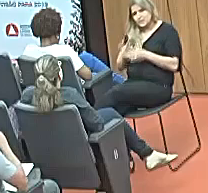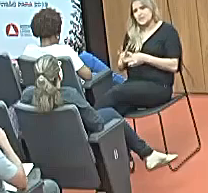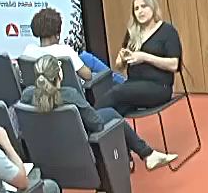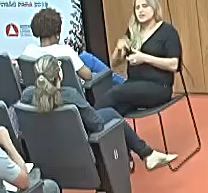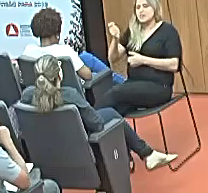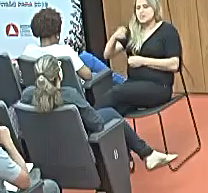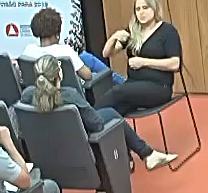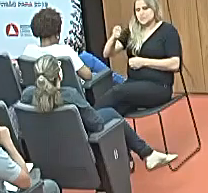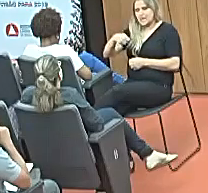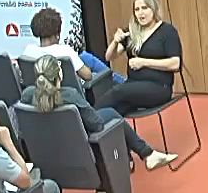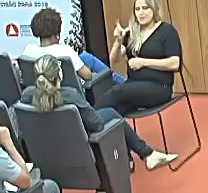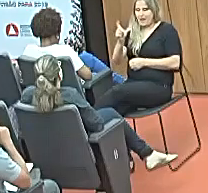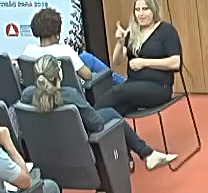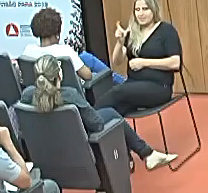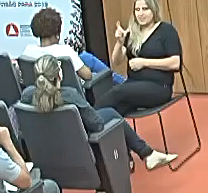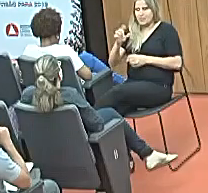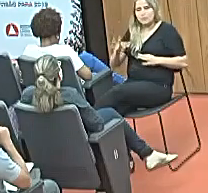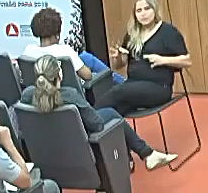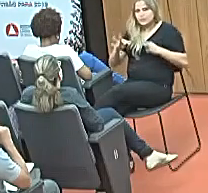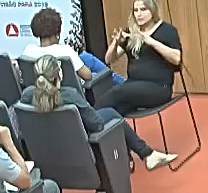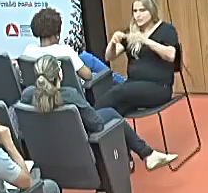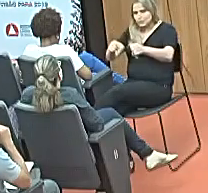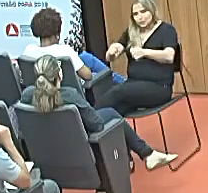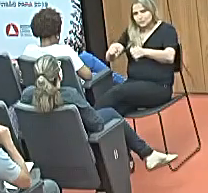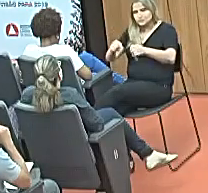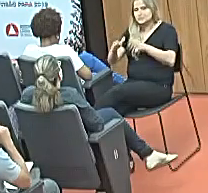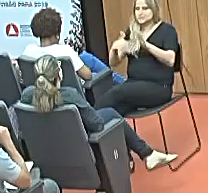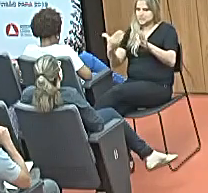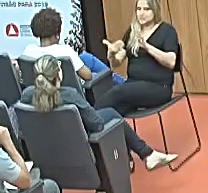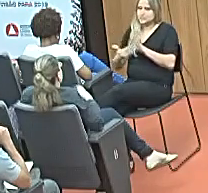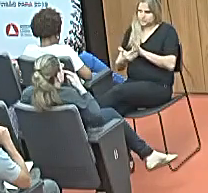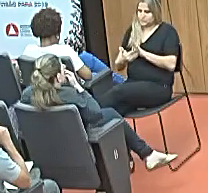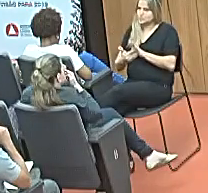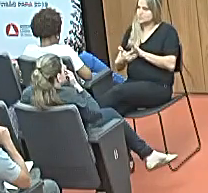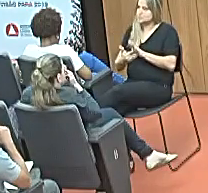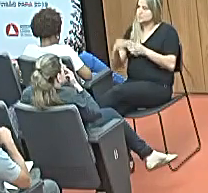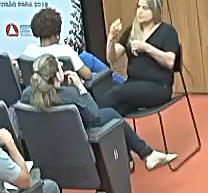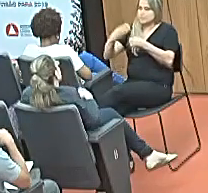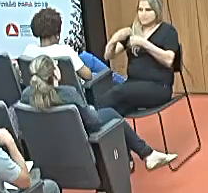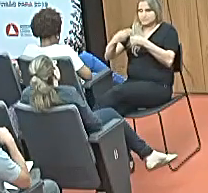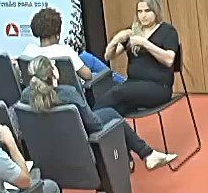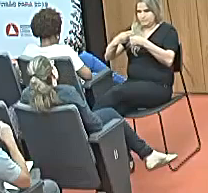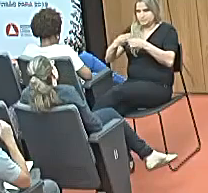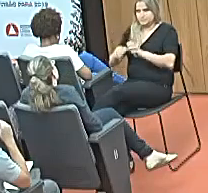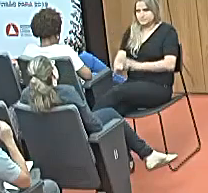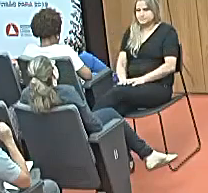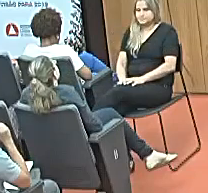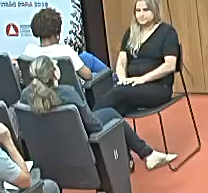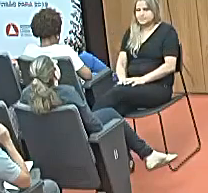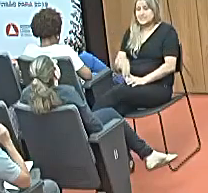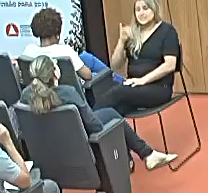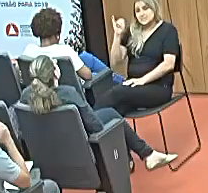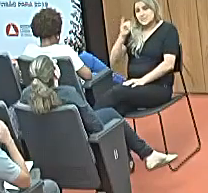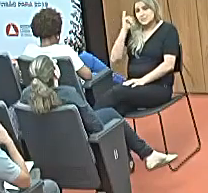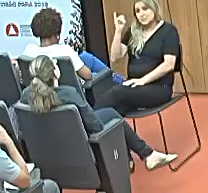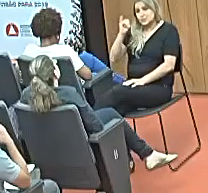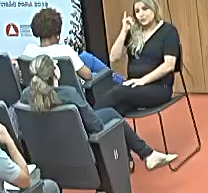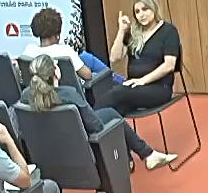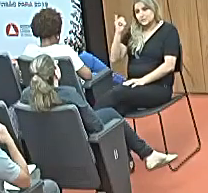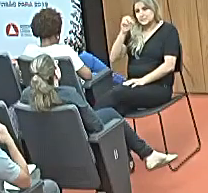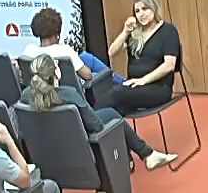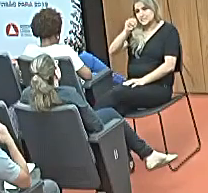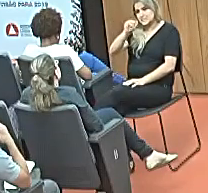haja a unificação do sistema só que tomou promova a integração tarifária e coloca observação isso é extremamente importante que a